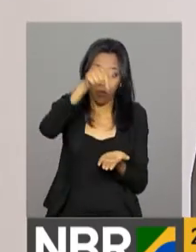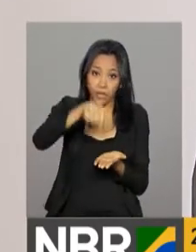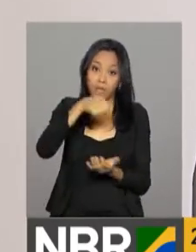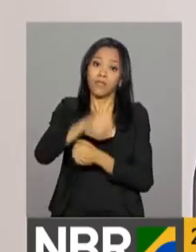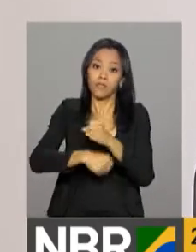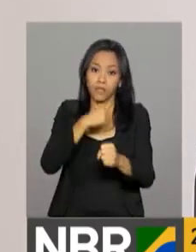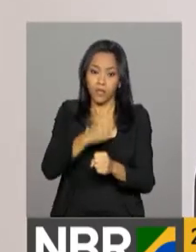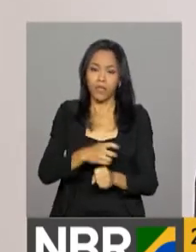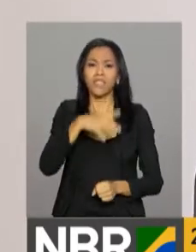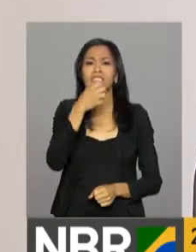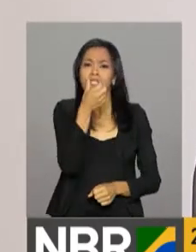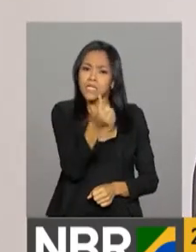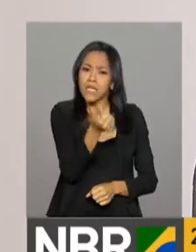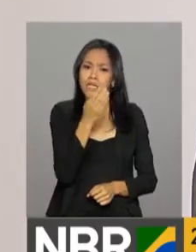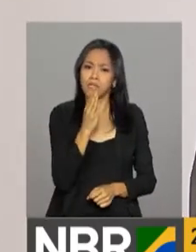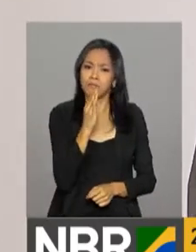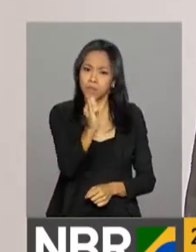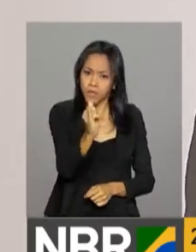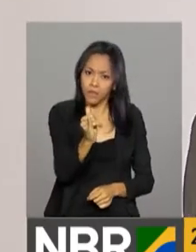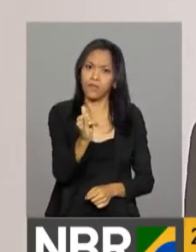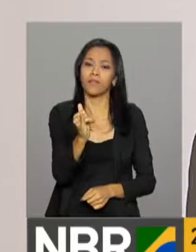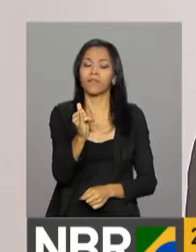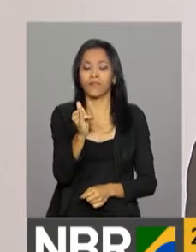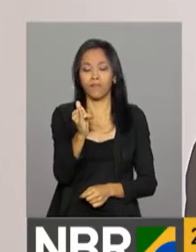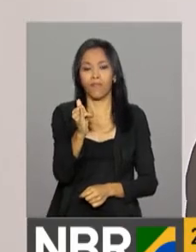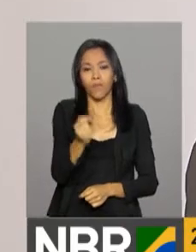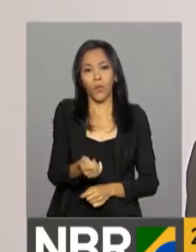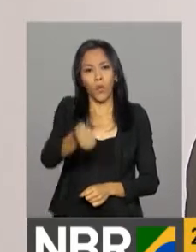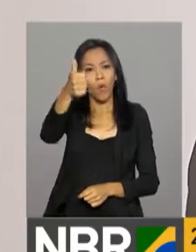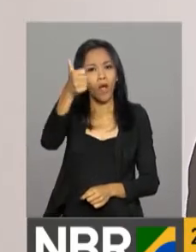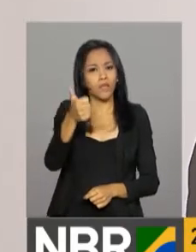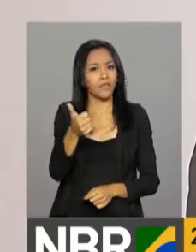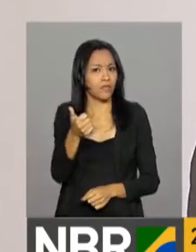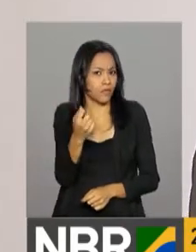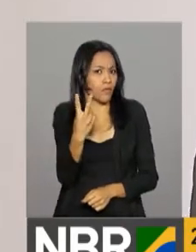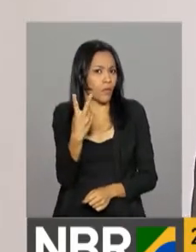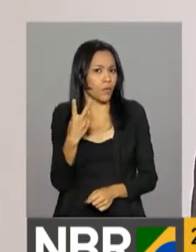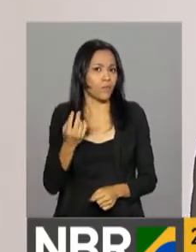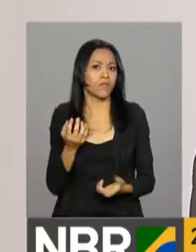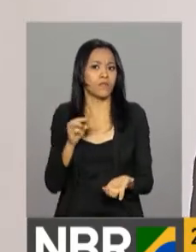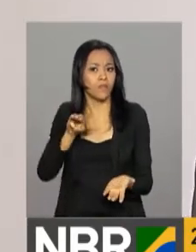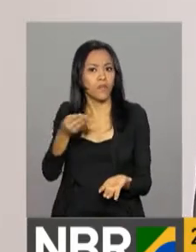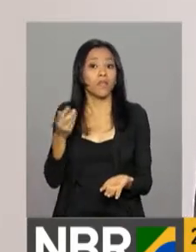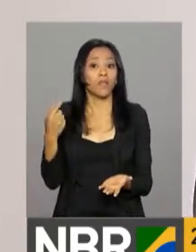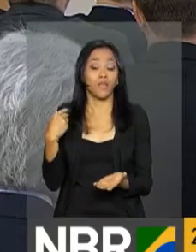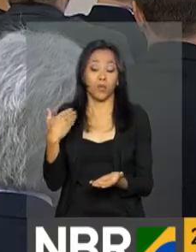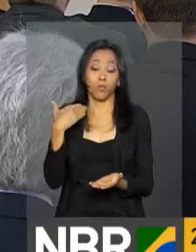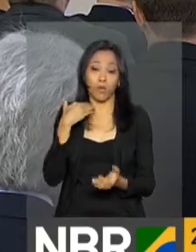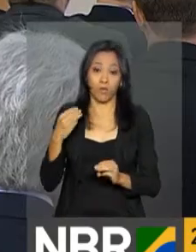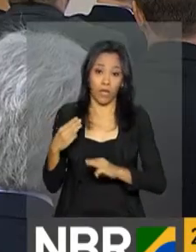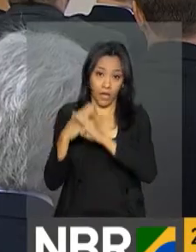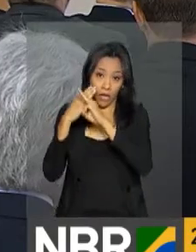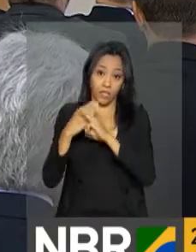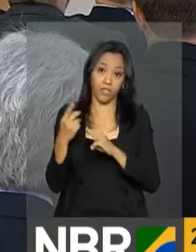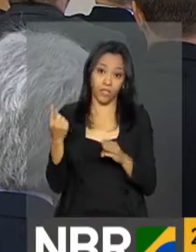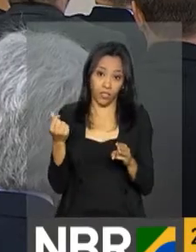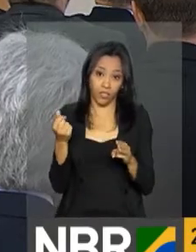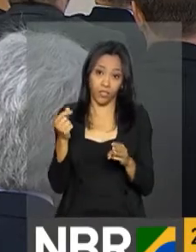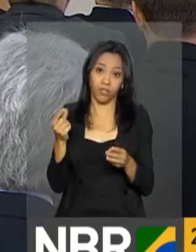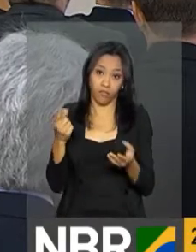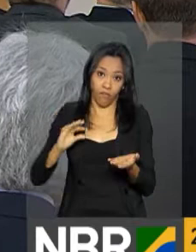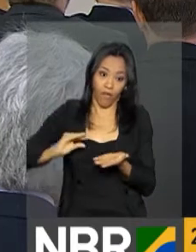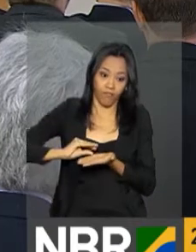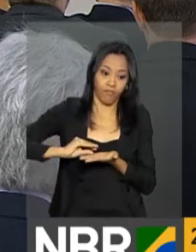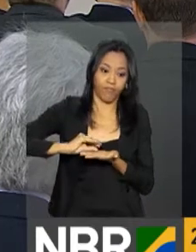de 6 bilhões e ainda remanesce quase 2 bilhões mais ou menos que a caixa econômica e e que estão cuidando para